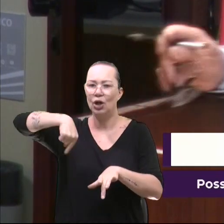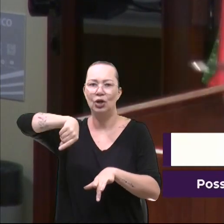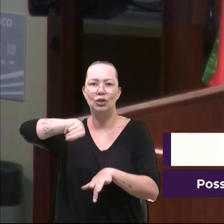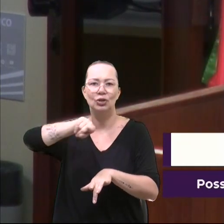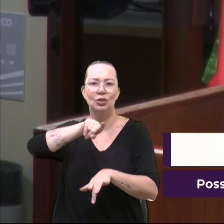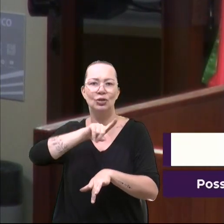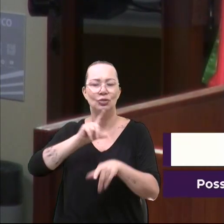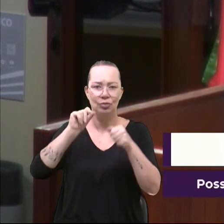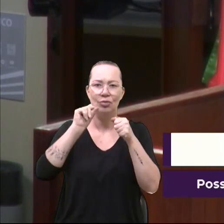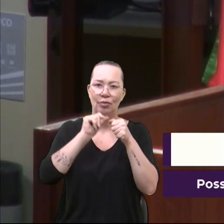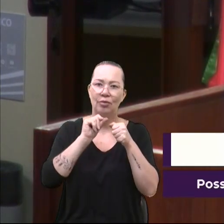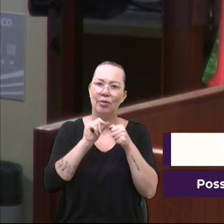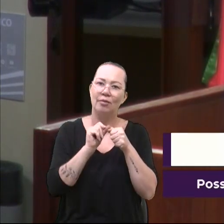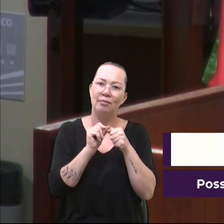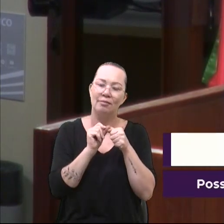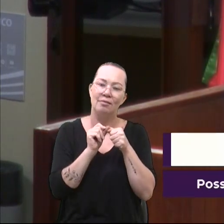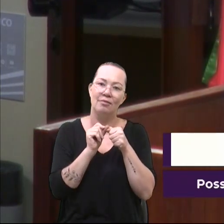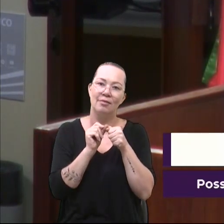fizemos